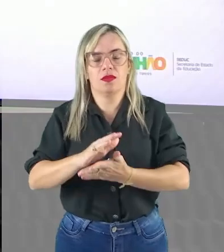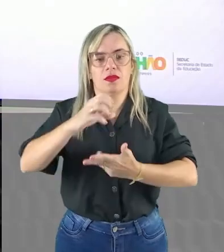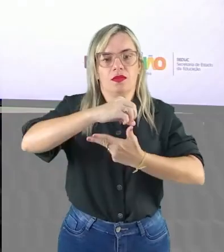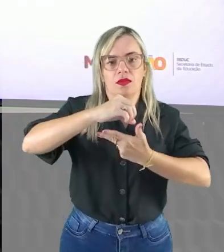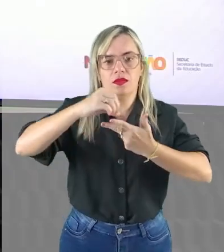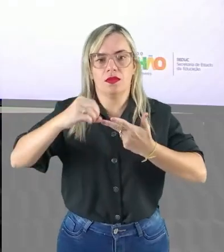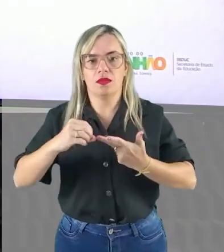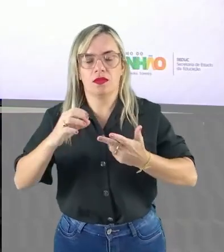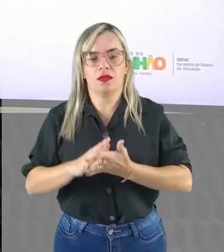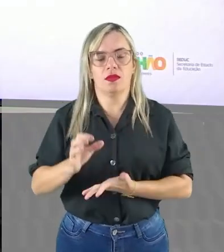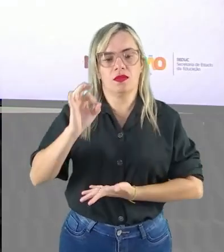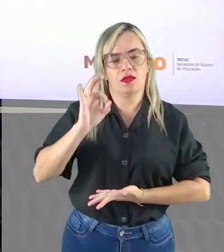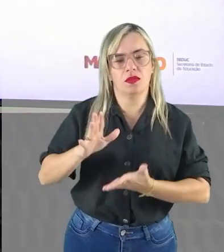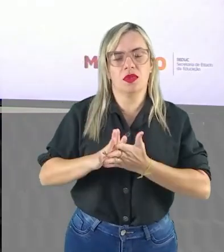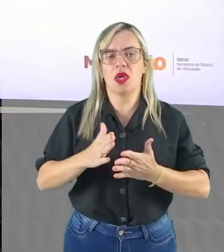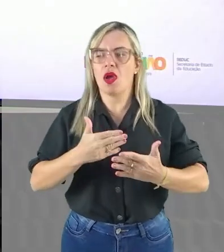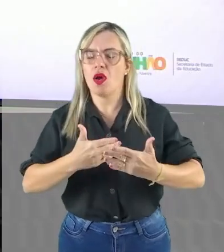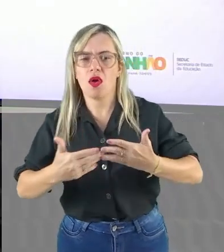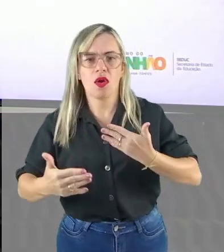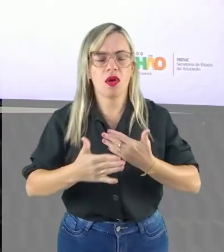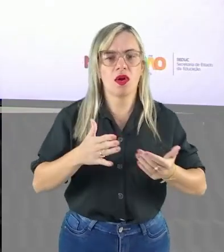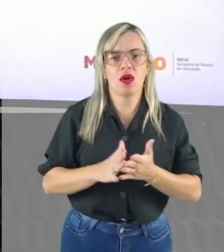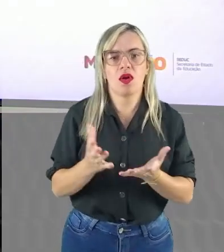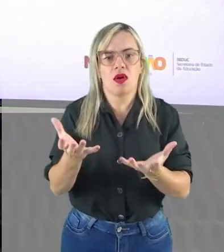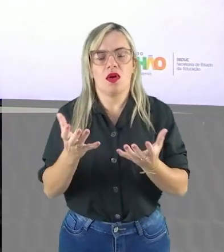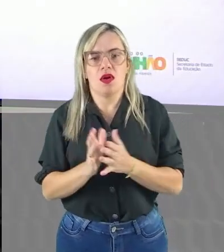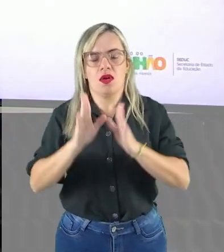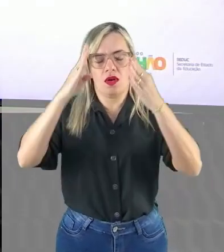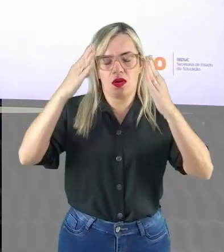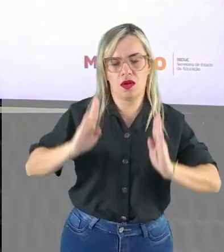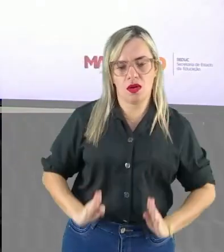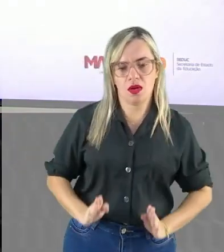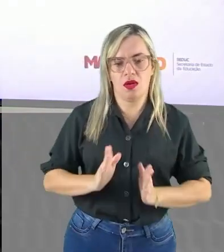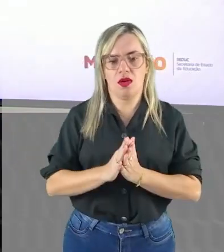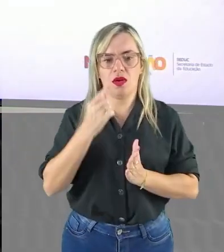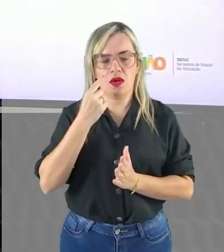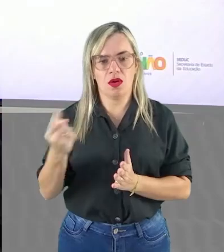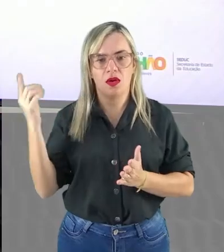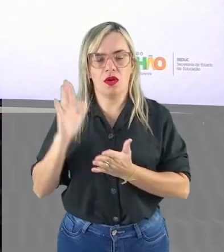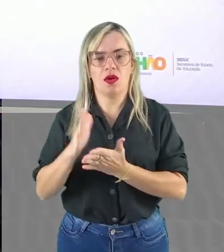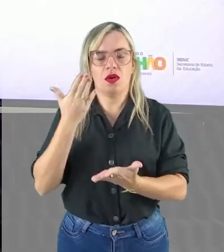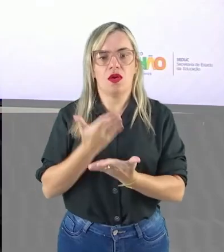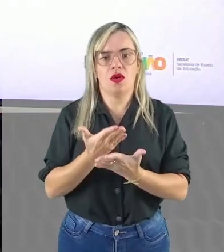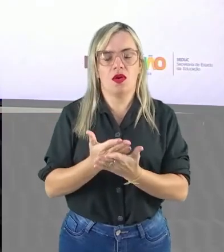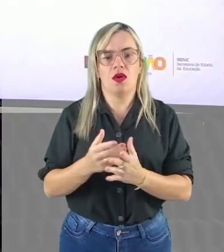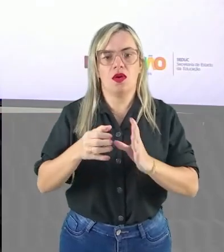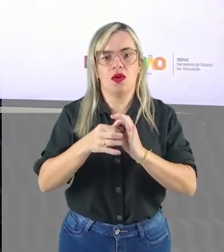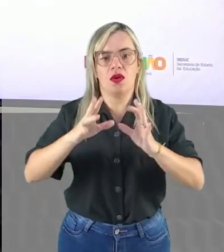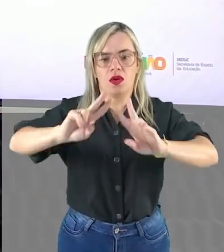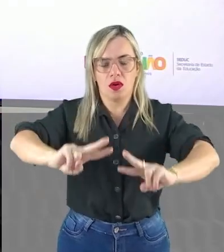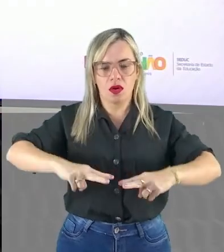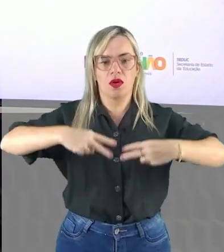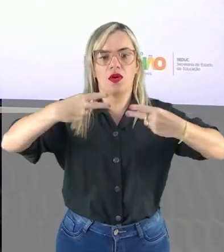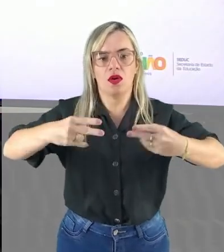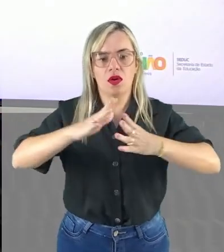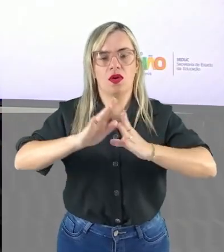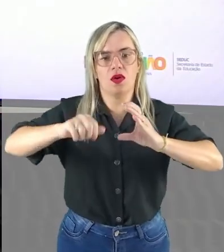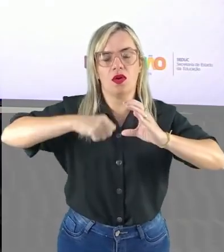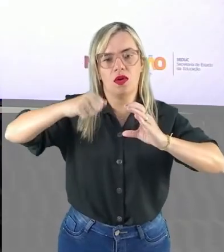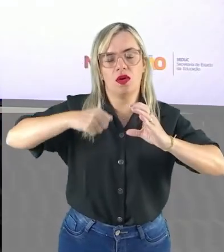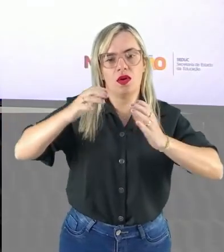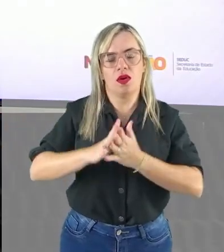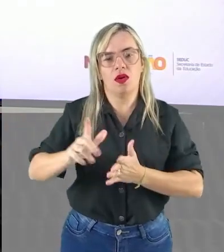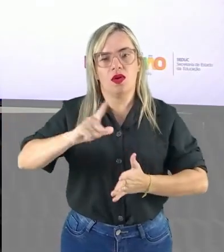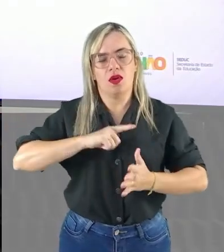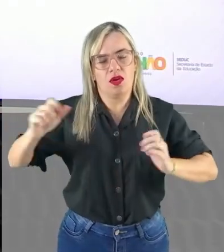certo? Qualquer coisa que vocês quiserem depois analisar, o material está aí no link do vídeo. Tá bom? Então venha com a gente aqui